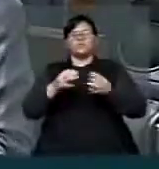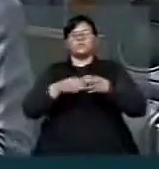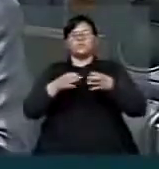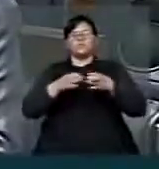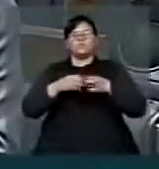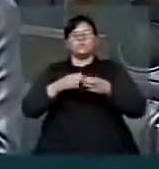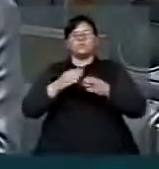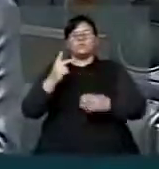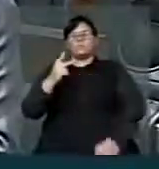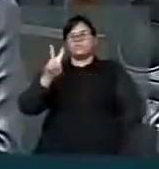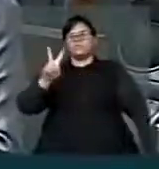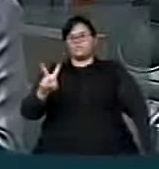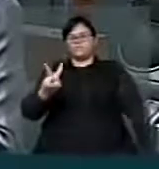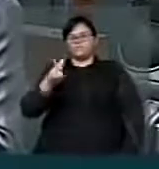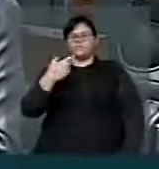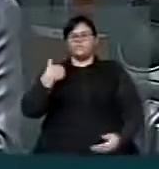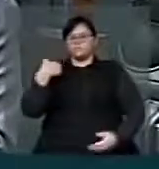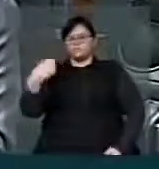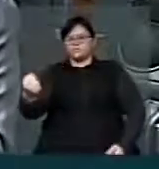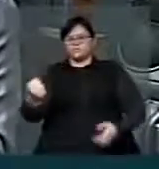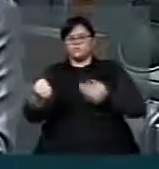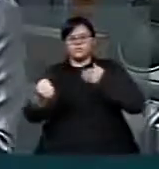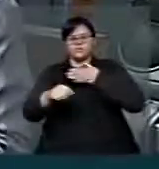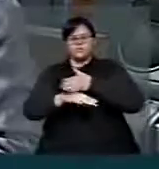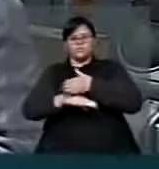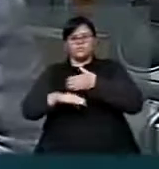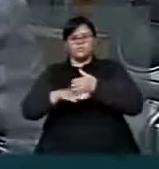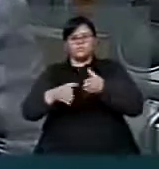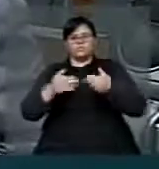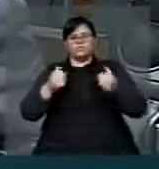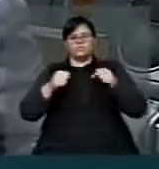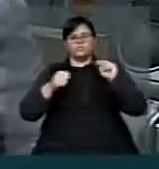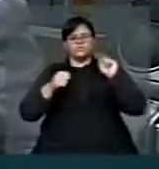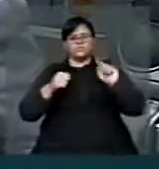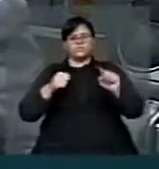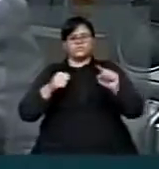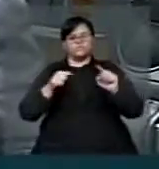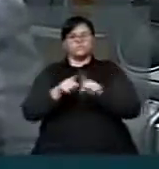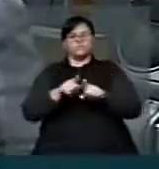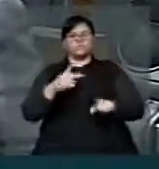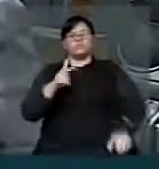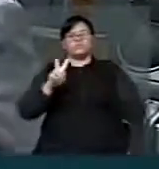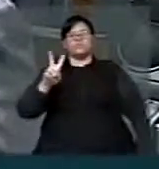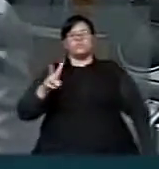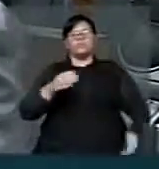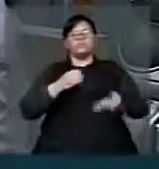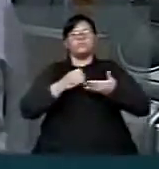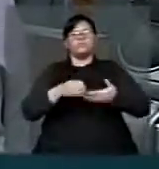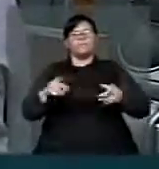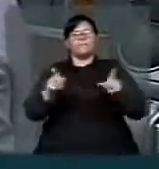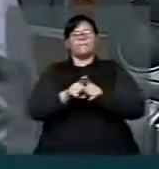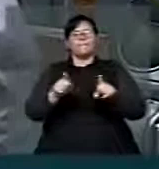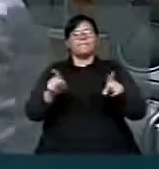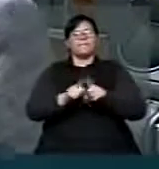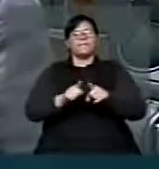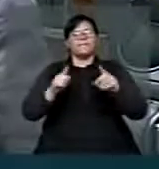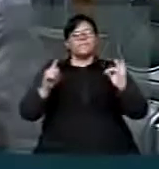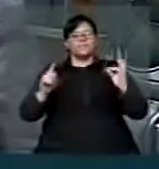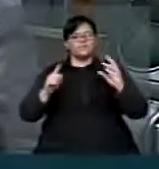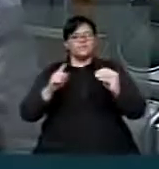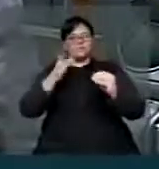Verde, me receber para fazer essa solicitação. E o Partido Verde apoia também todos os